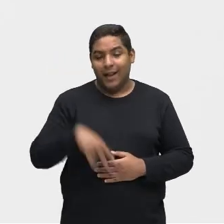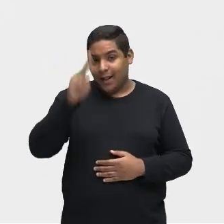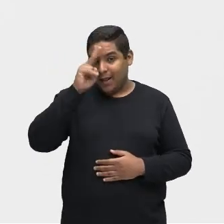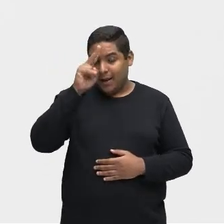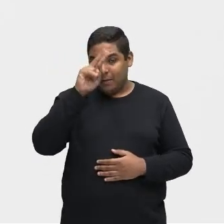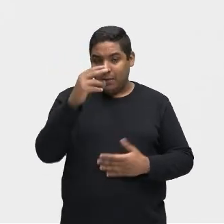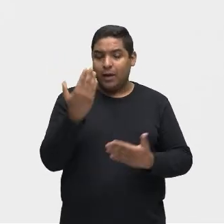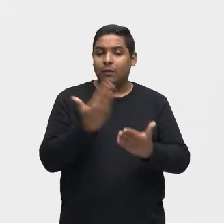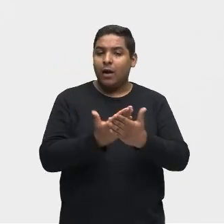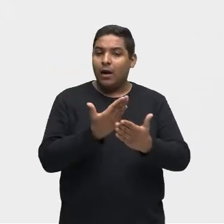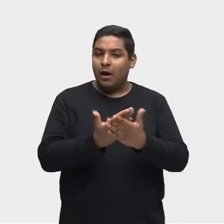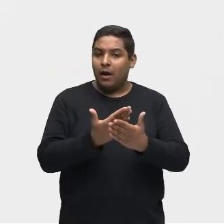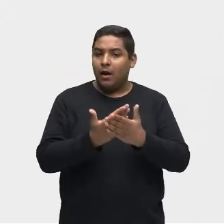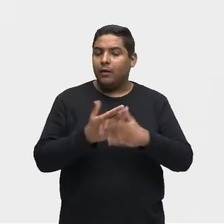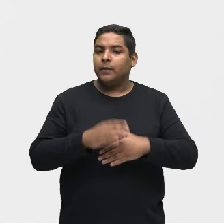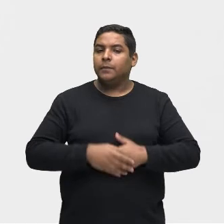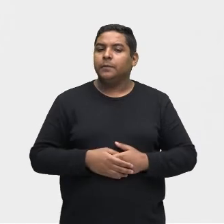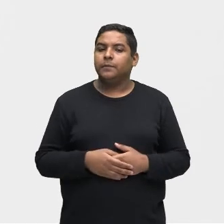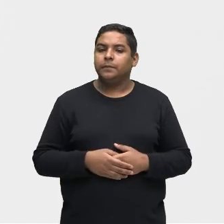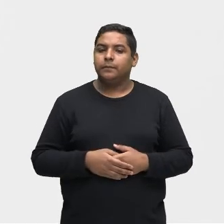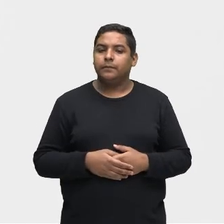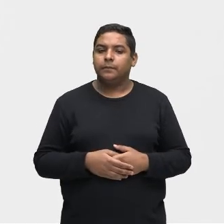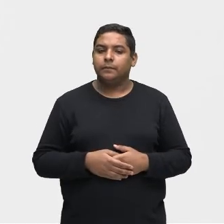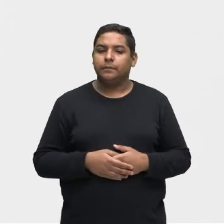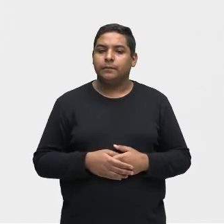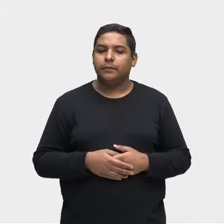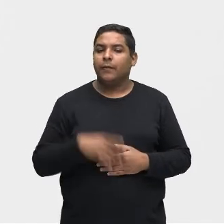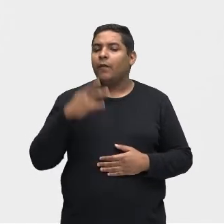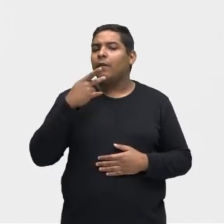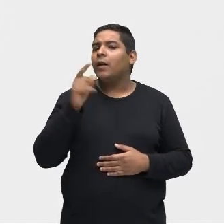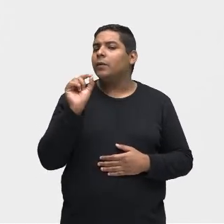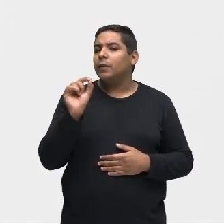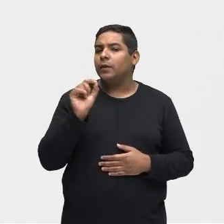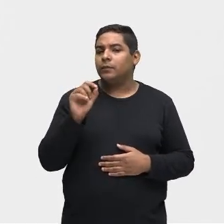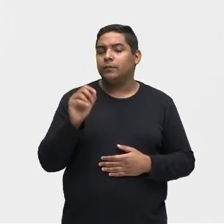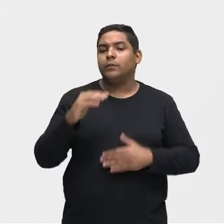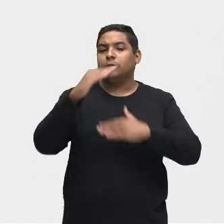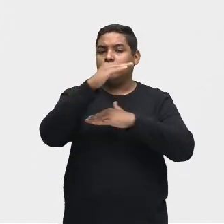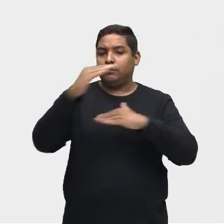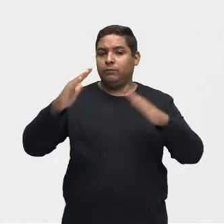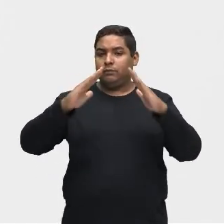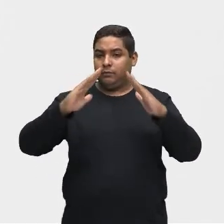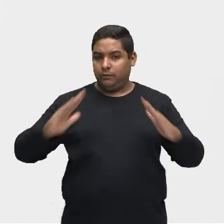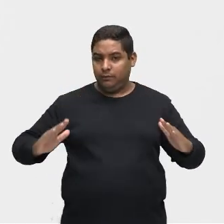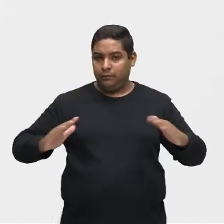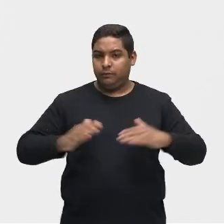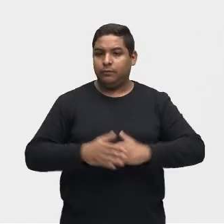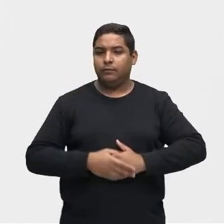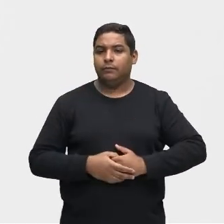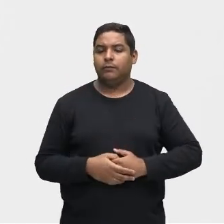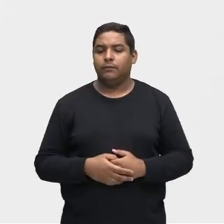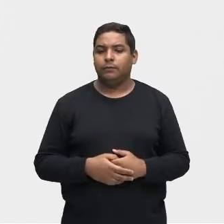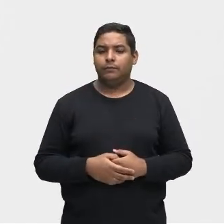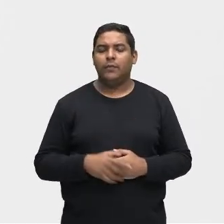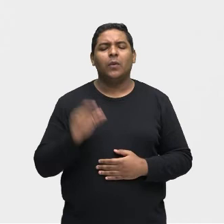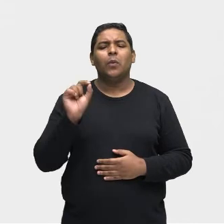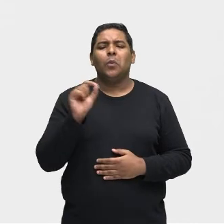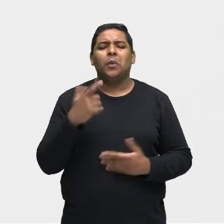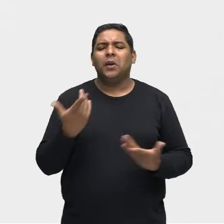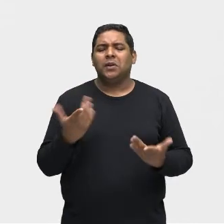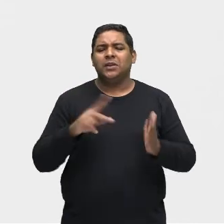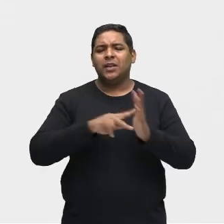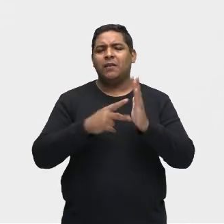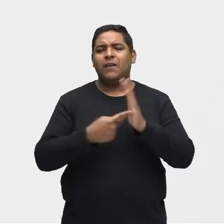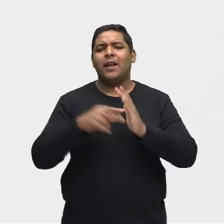A nossa aula é o seguinte, eu estou falando sobre trapézio. Beleza. Então, o que é o trapézio? Então,